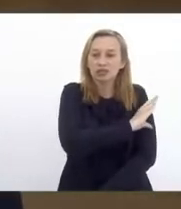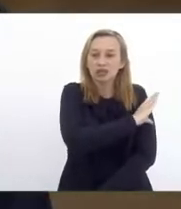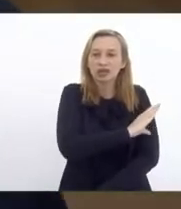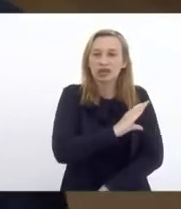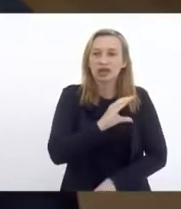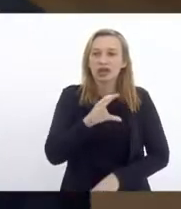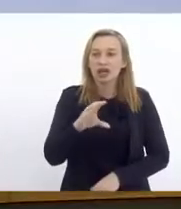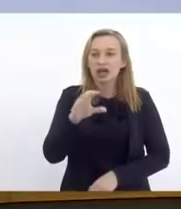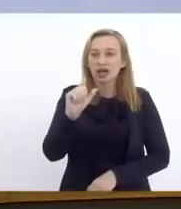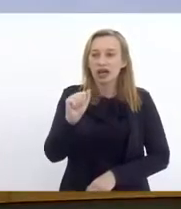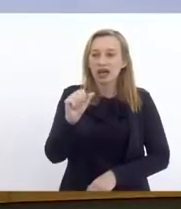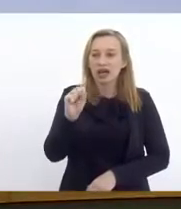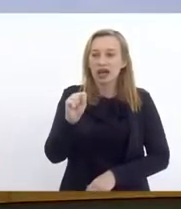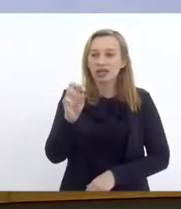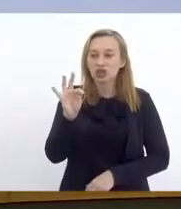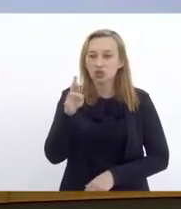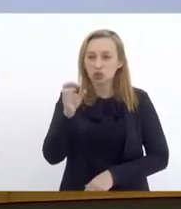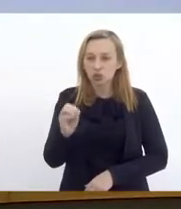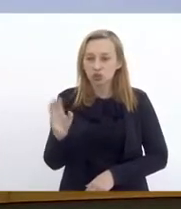favor.